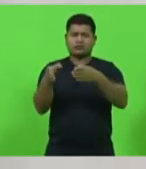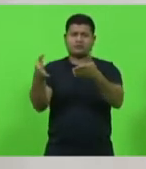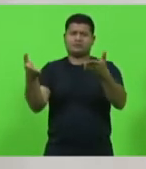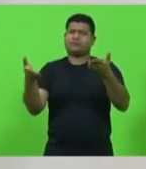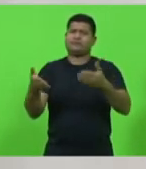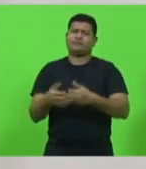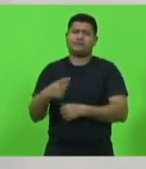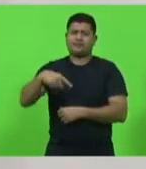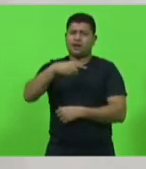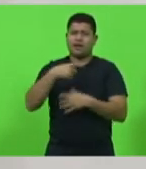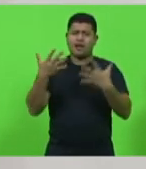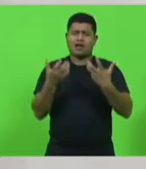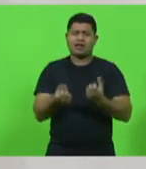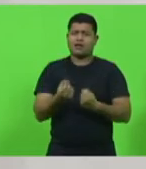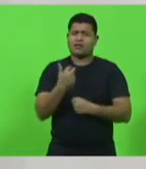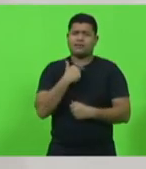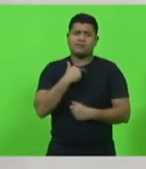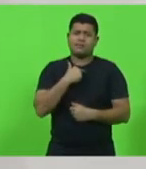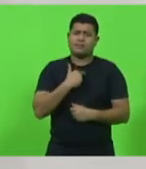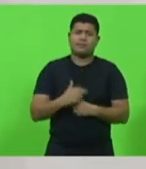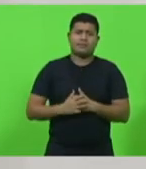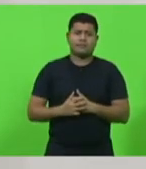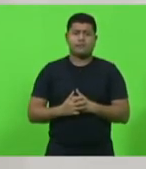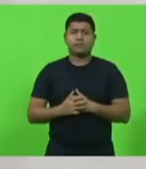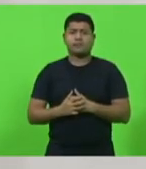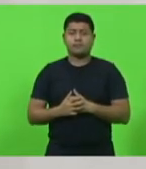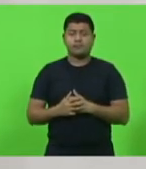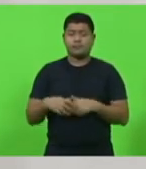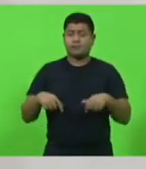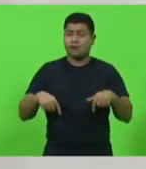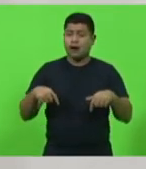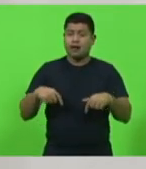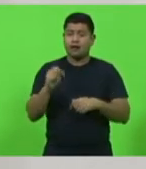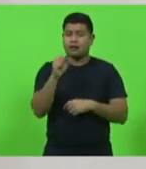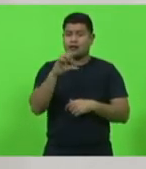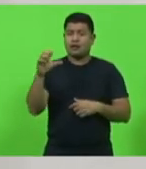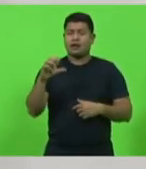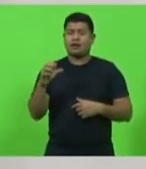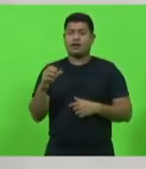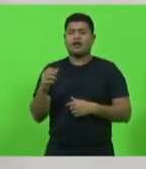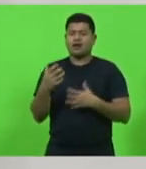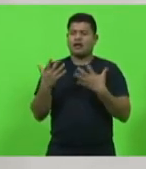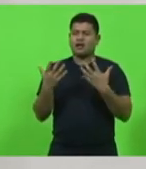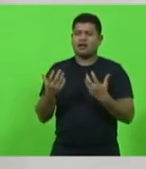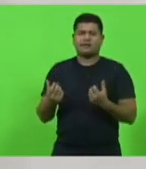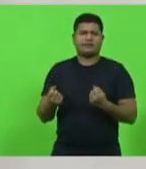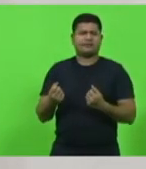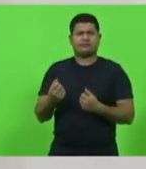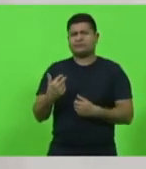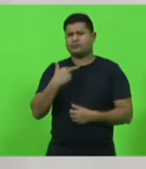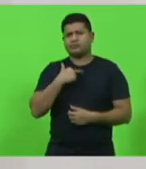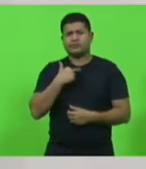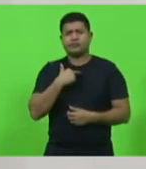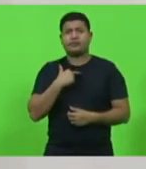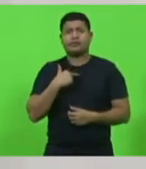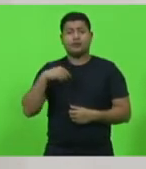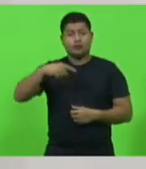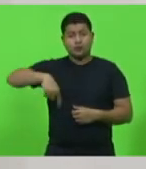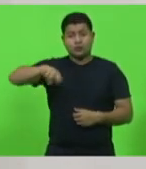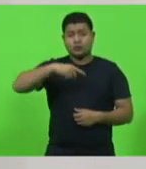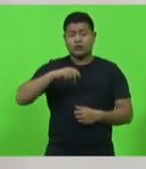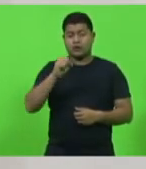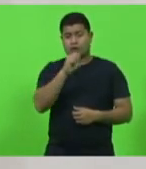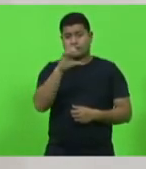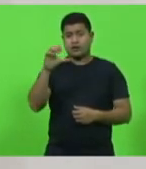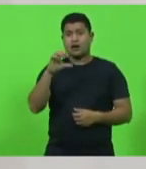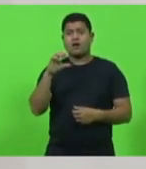admissível que Santa Catarina esteja recebendo só isso. Nós Santa Catarina enviou ao